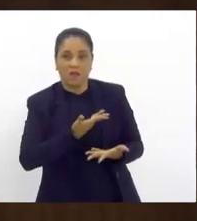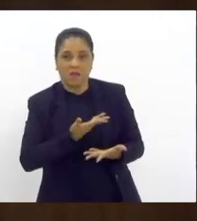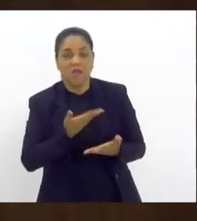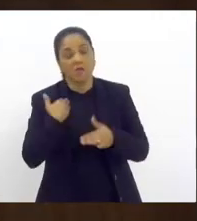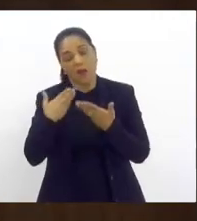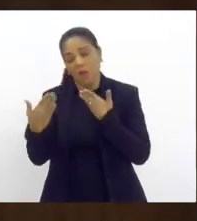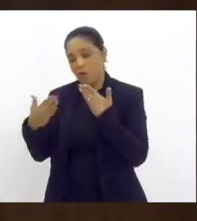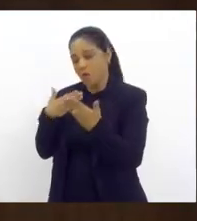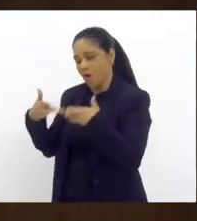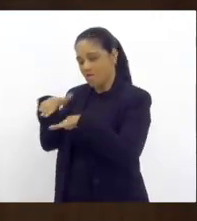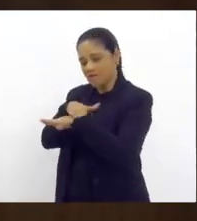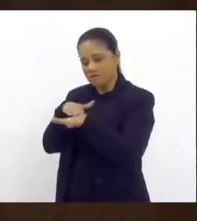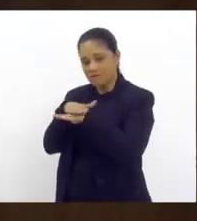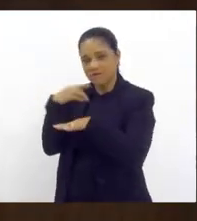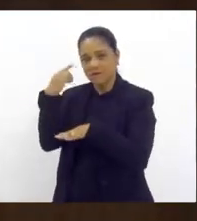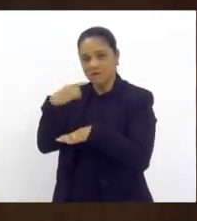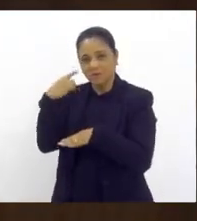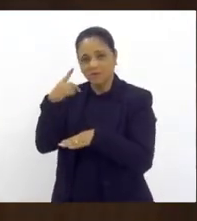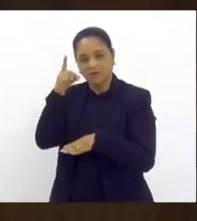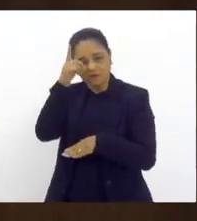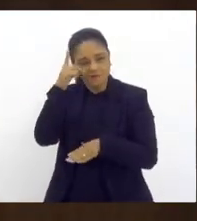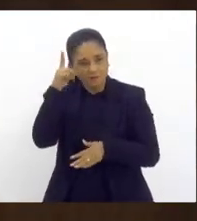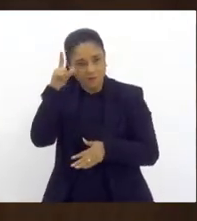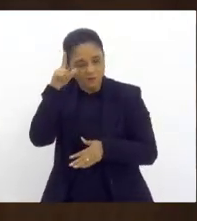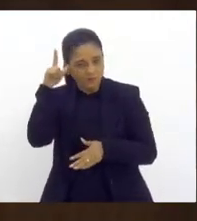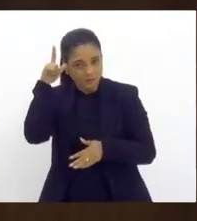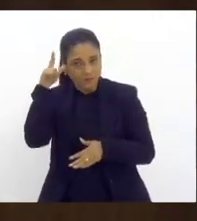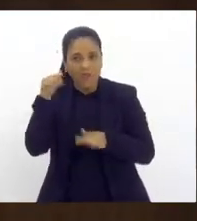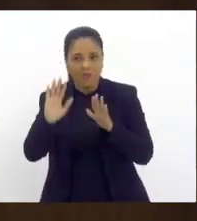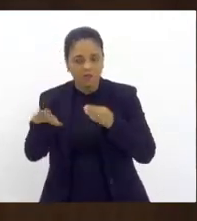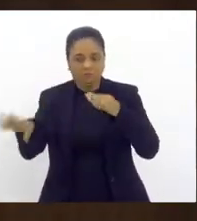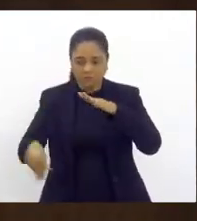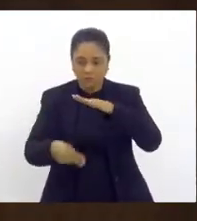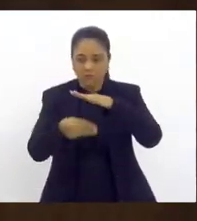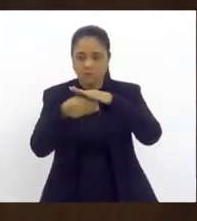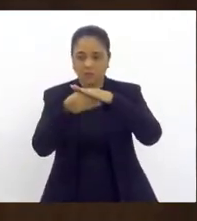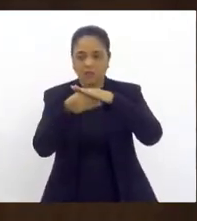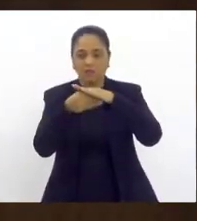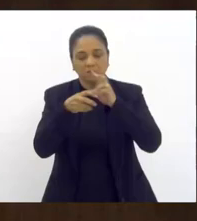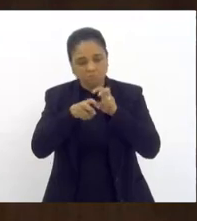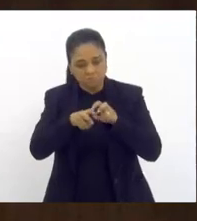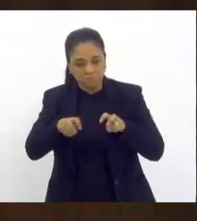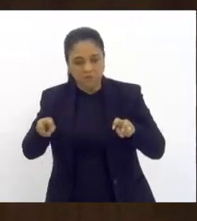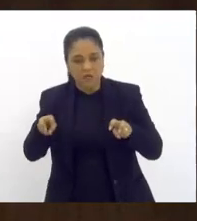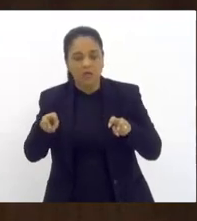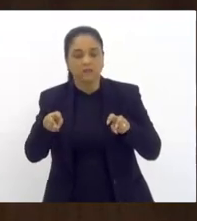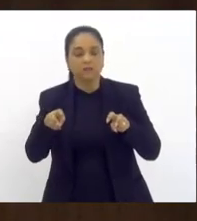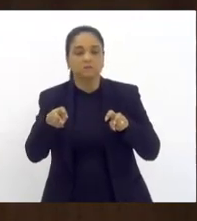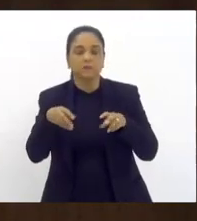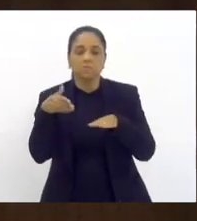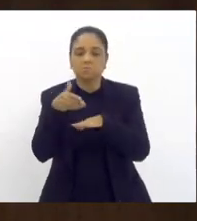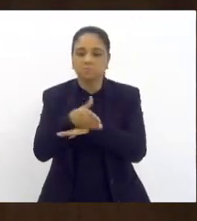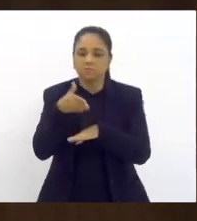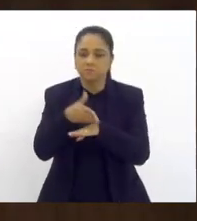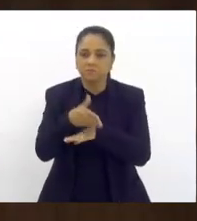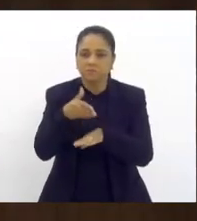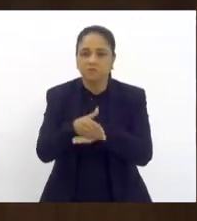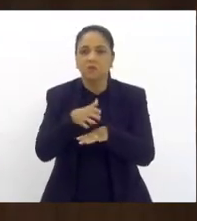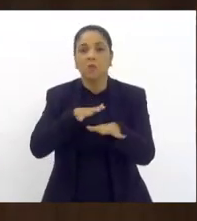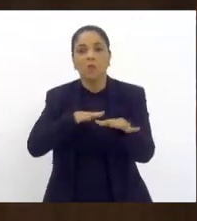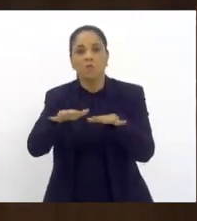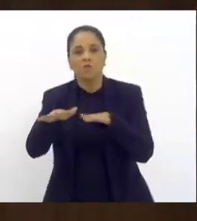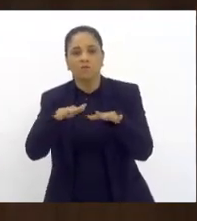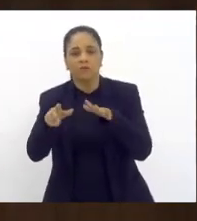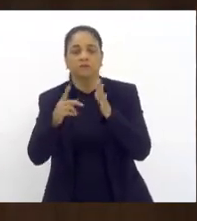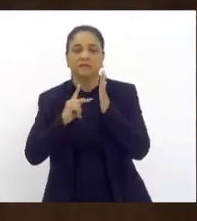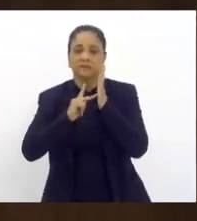com a deputada Lucinha. A gente fez aqui uma emenda enquanto bancada para tentar favorecer a participação do movimento sindical e tudo